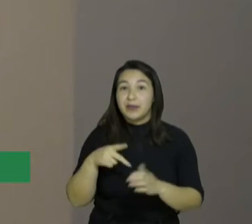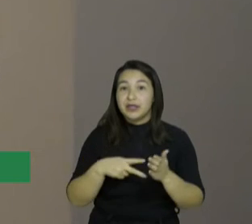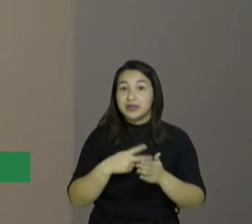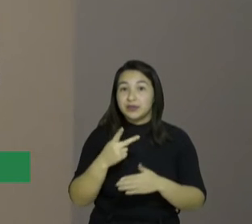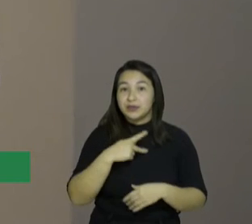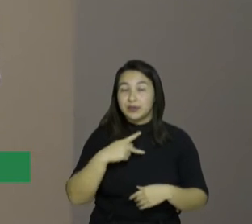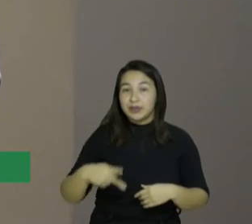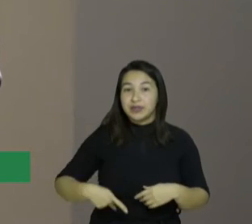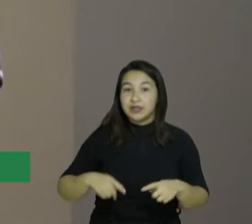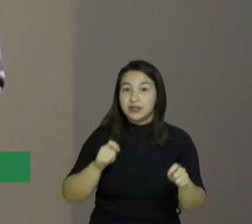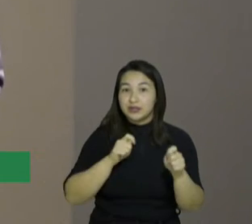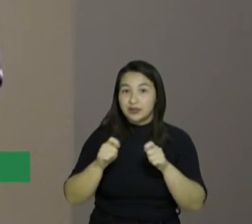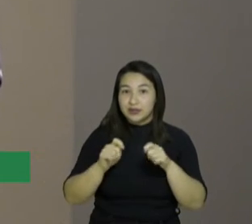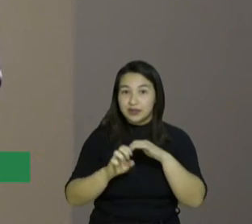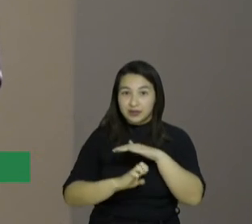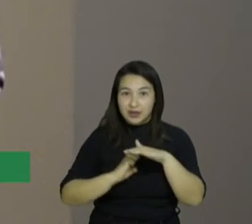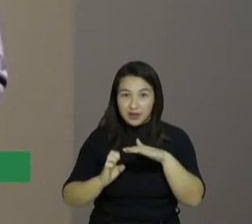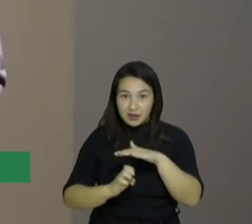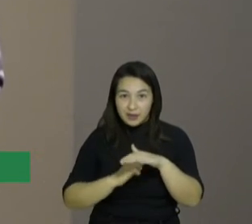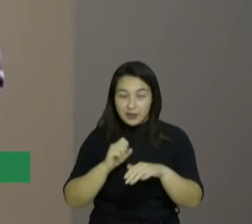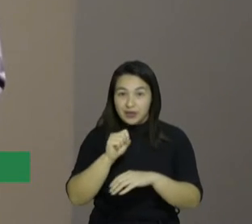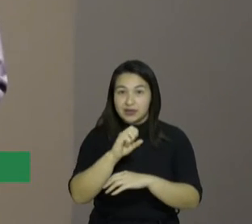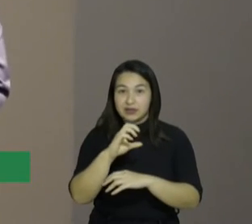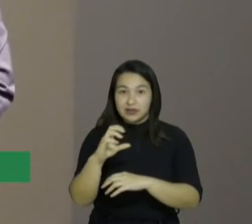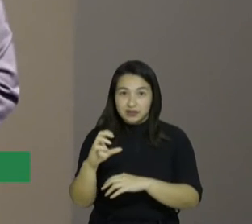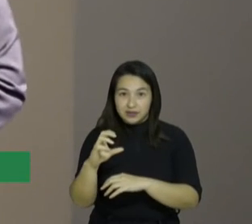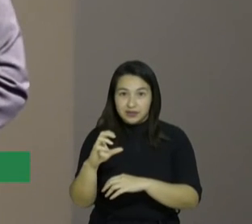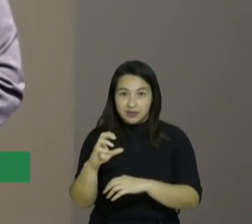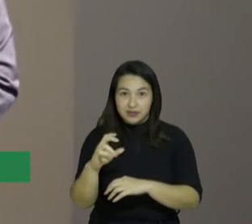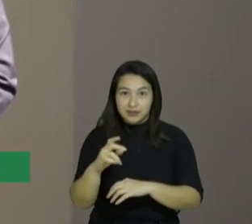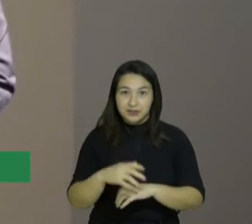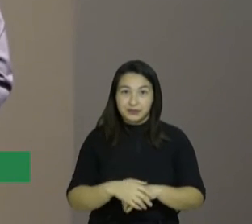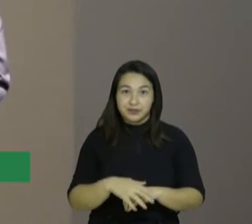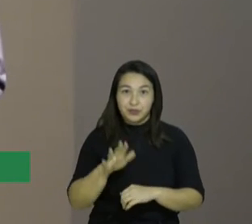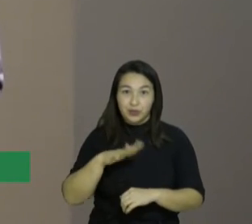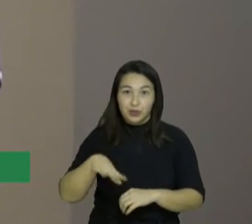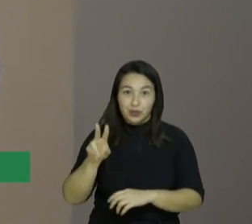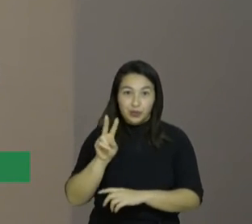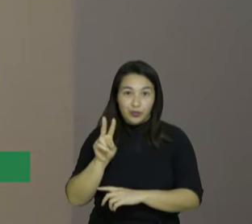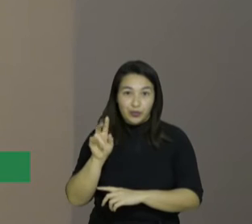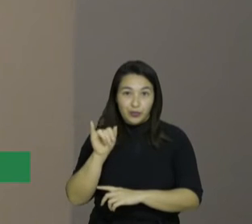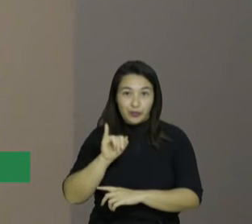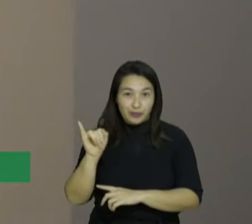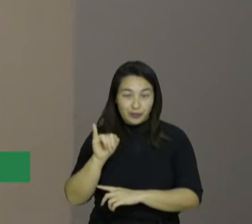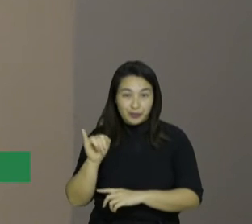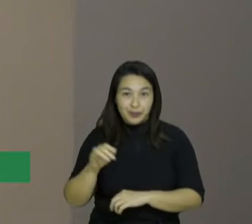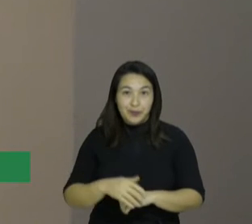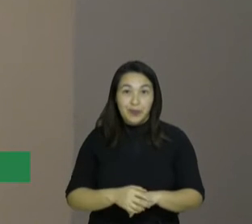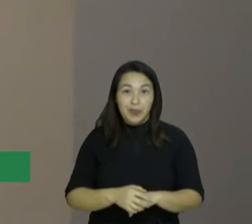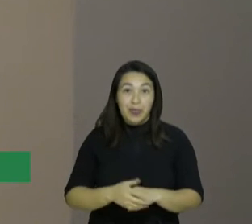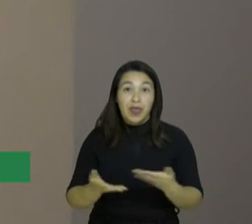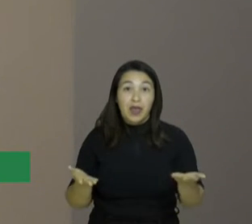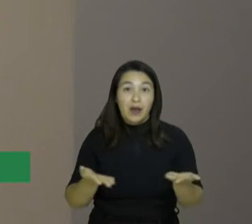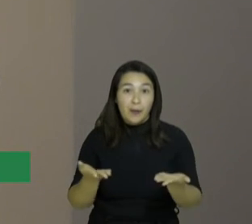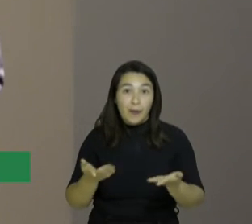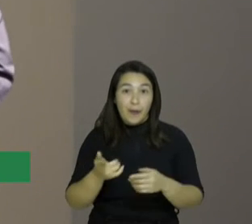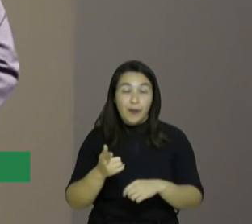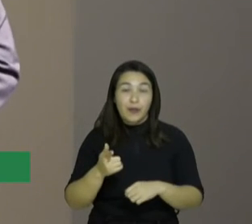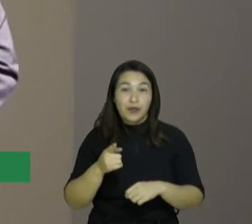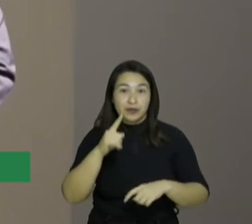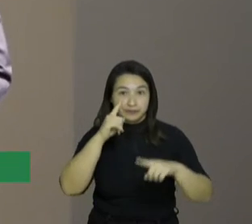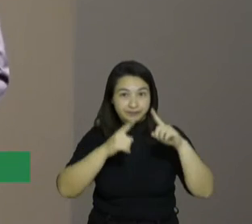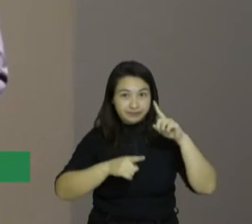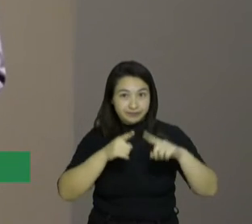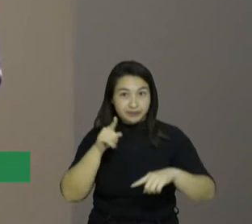associações empresariais de Santa Catarina para o Al Vale atualmente é diretor da indústria agrocomercial